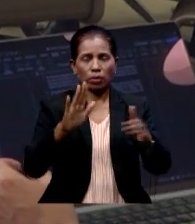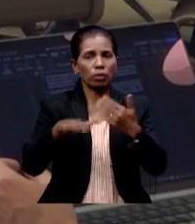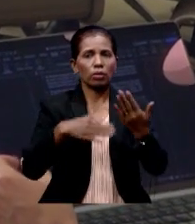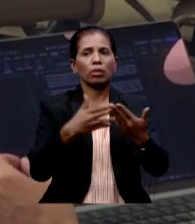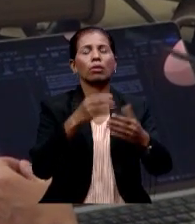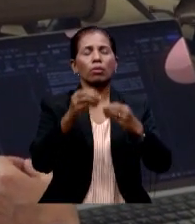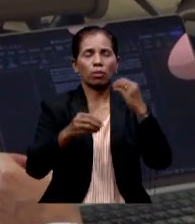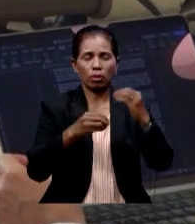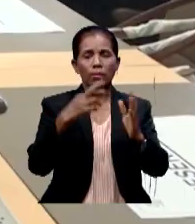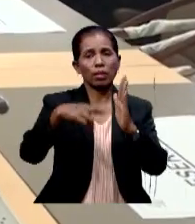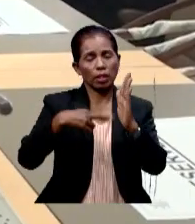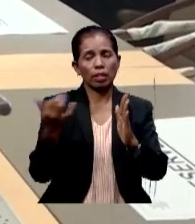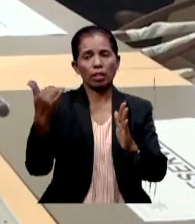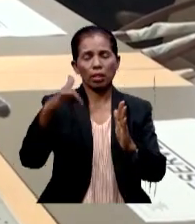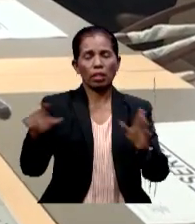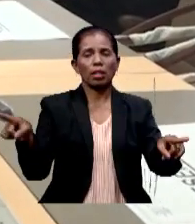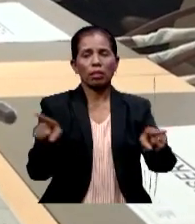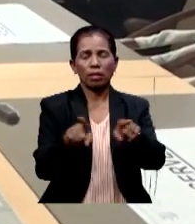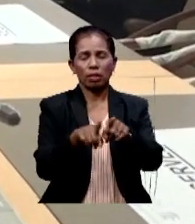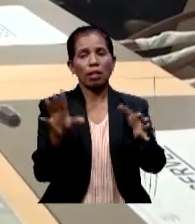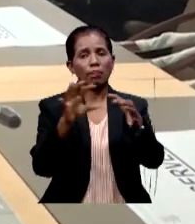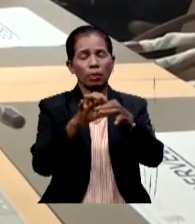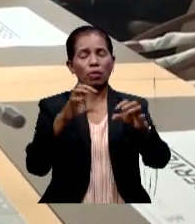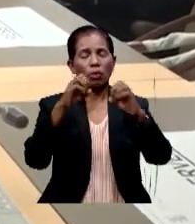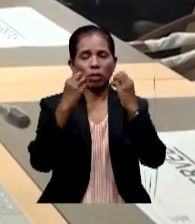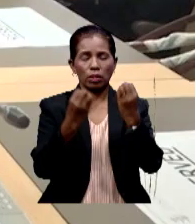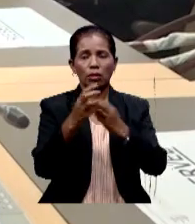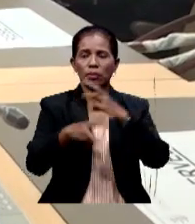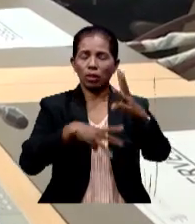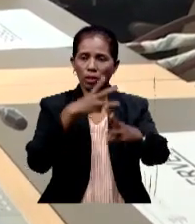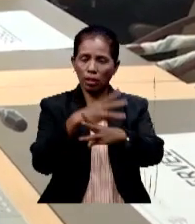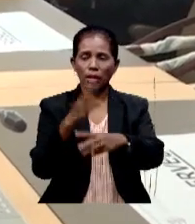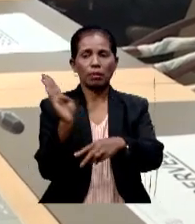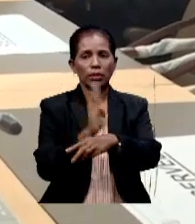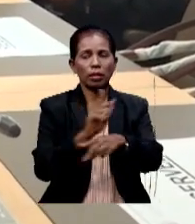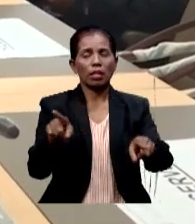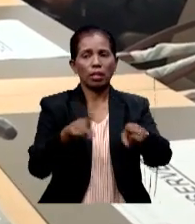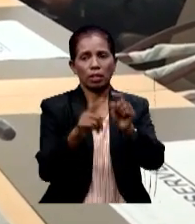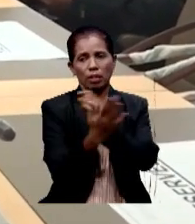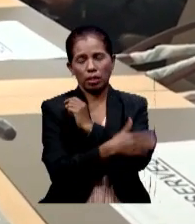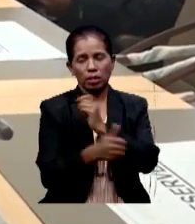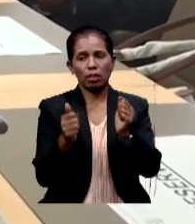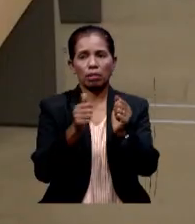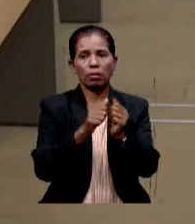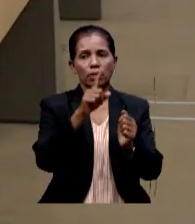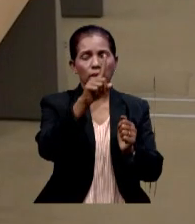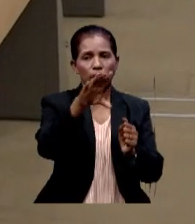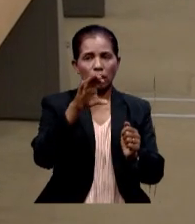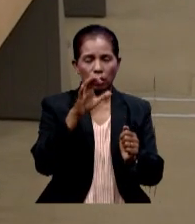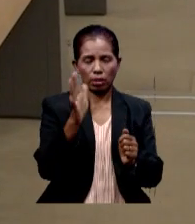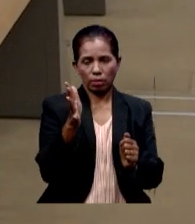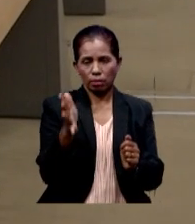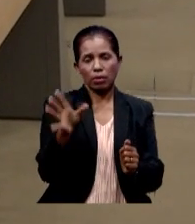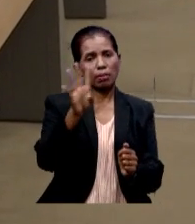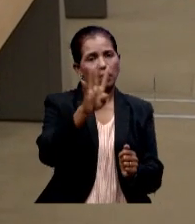ba requisito sira atu sai nudar membro Organizasaun Mundial Komérsiu nian hanesan hona saun atu sida ne Nul Resinhat